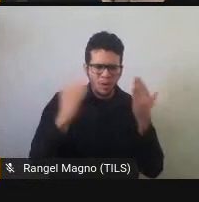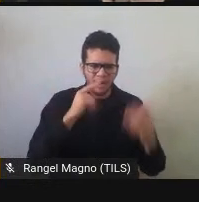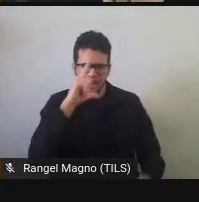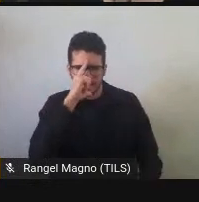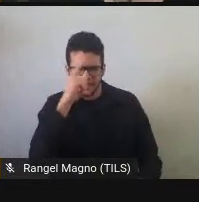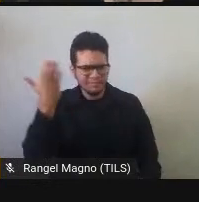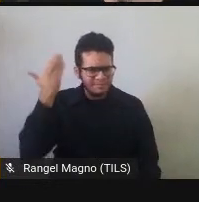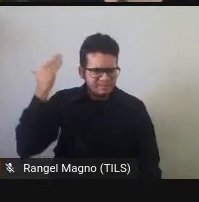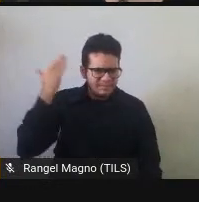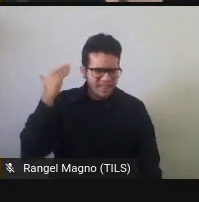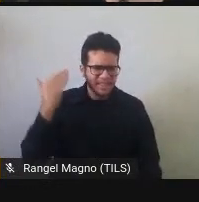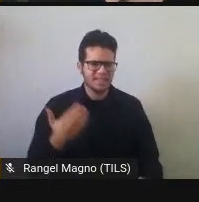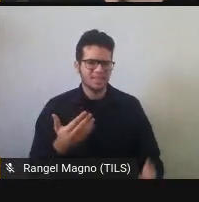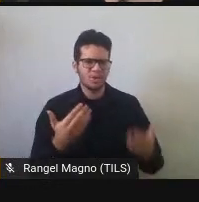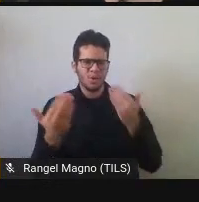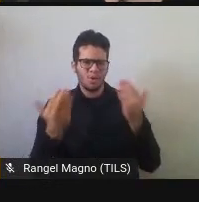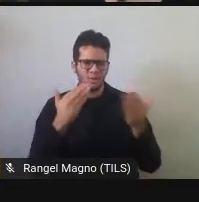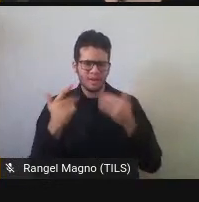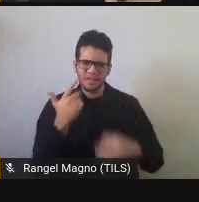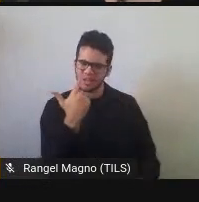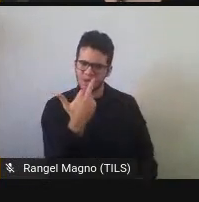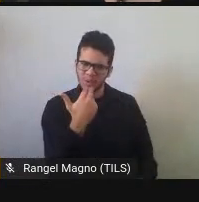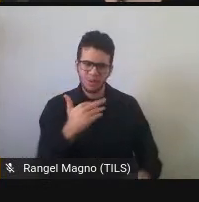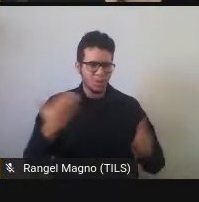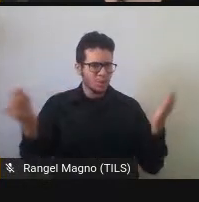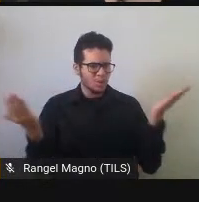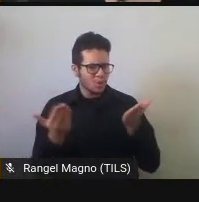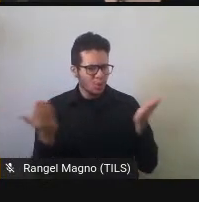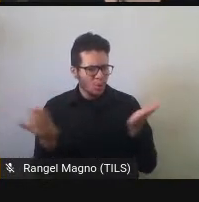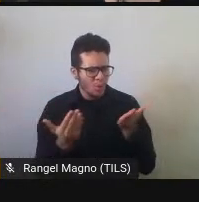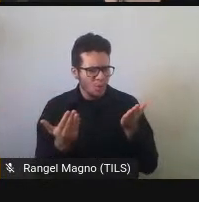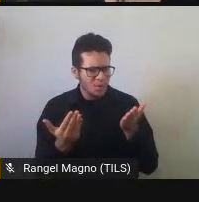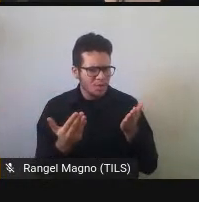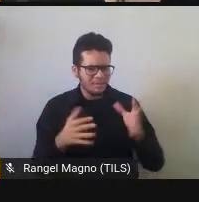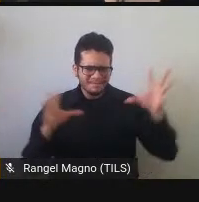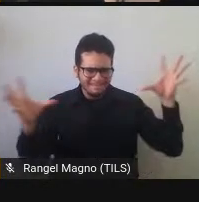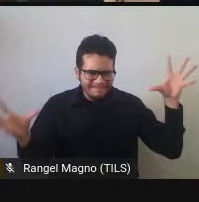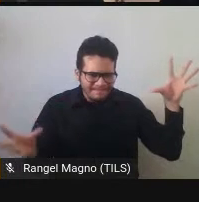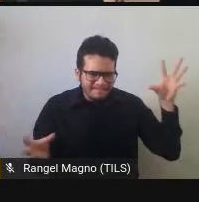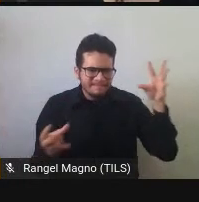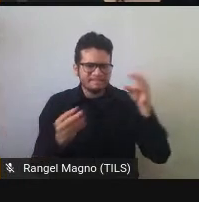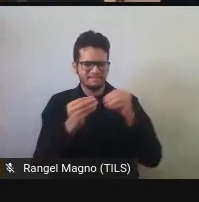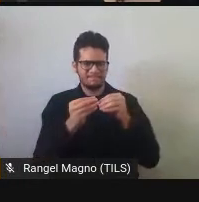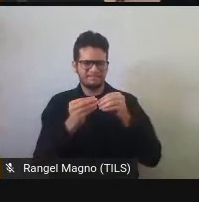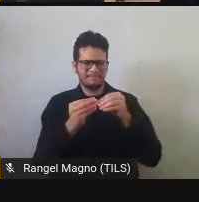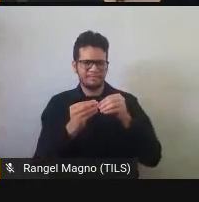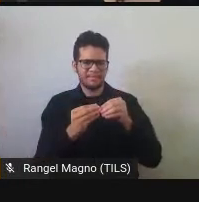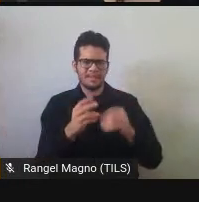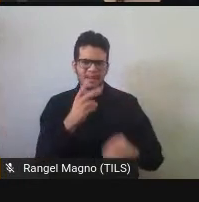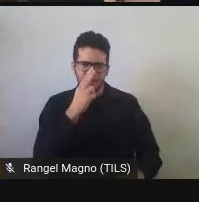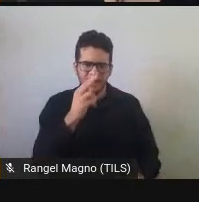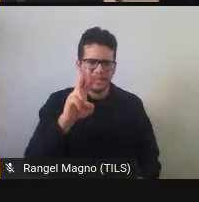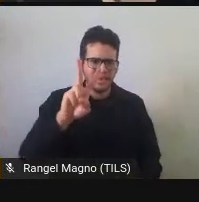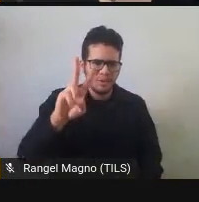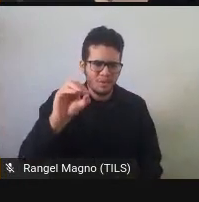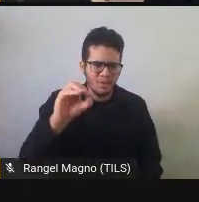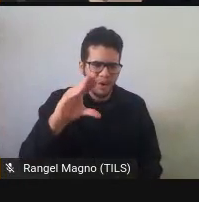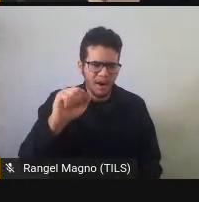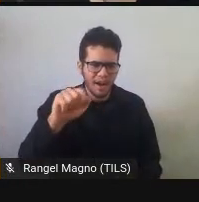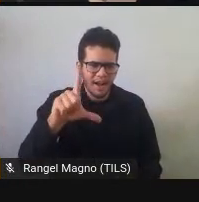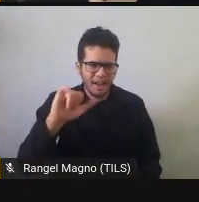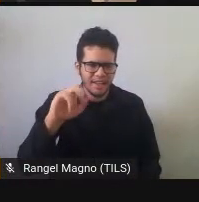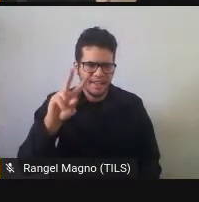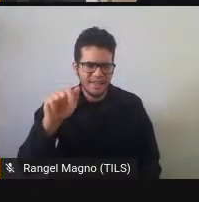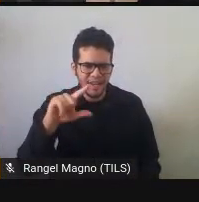línguas observada traduzindo-se aqui de forma muito resumida no que foi chamada de vocalização da nasal e o